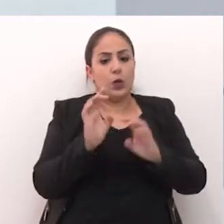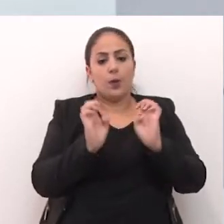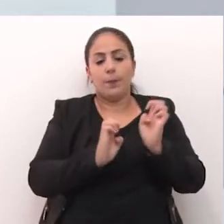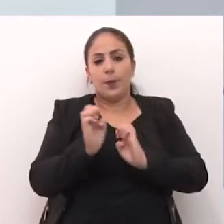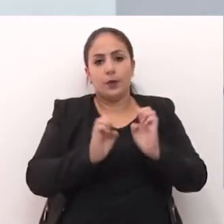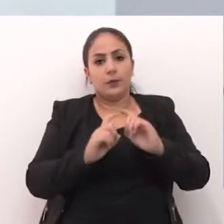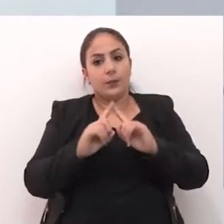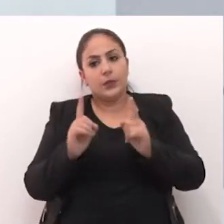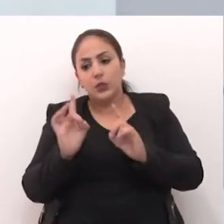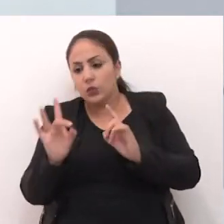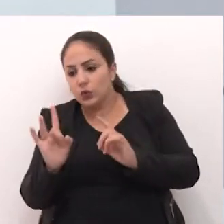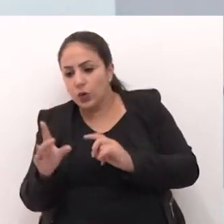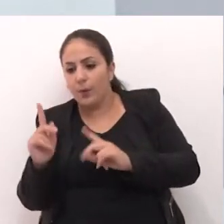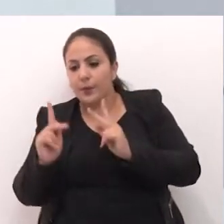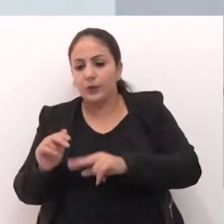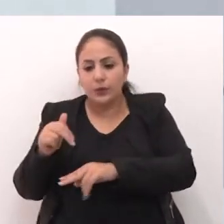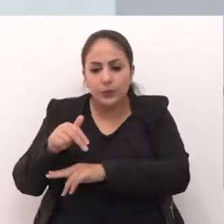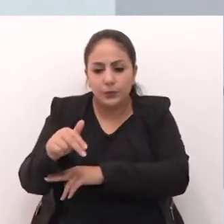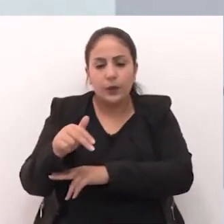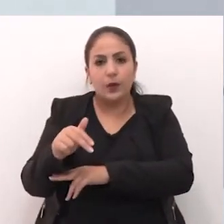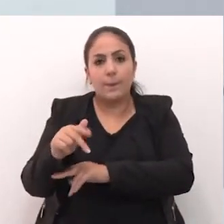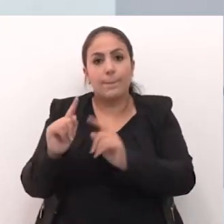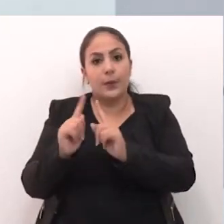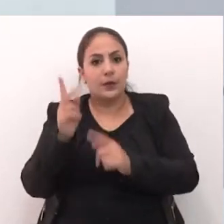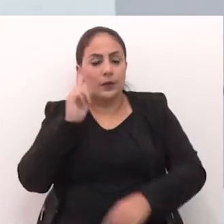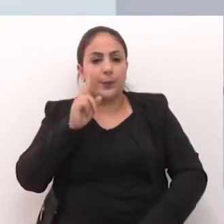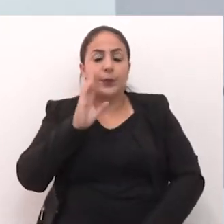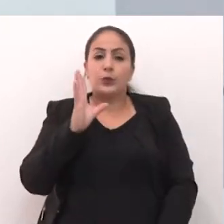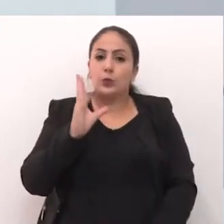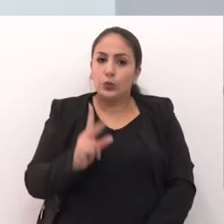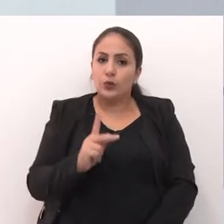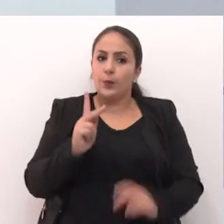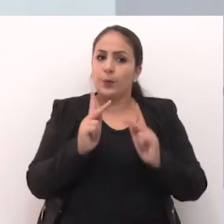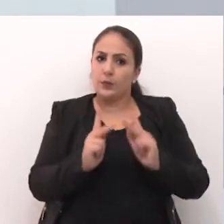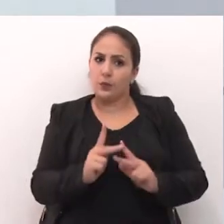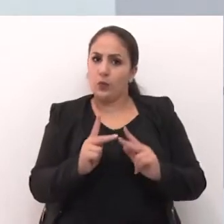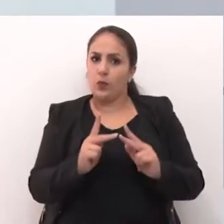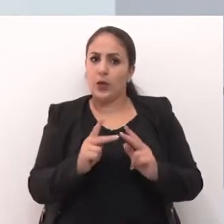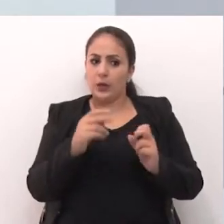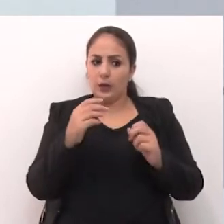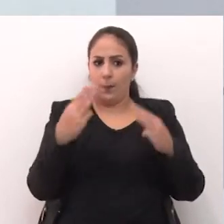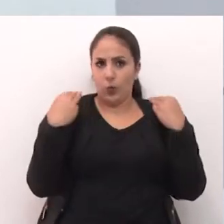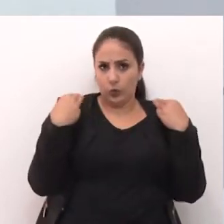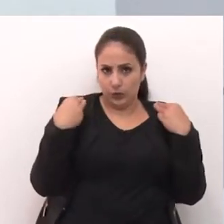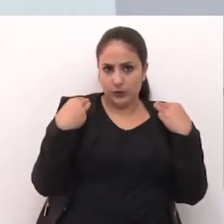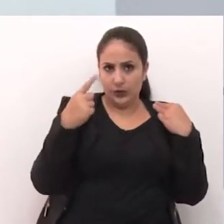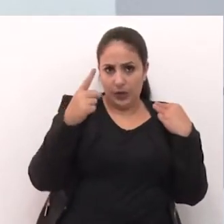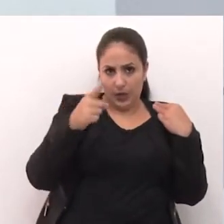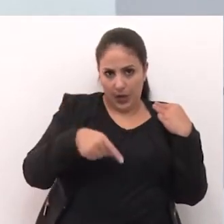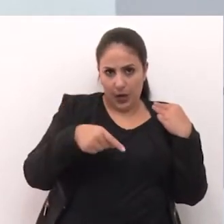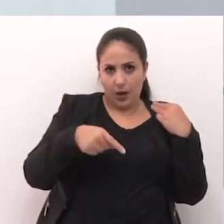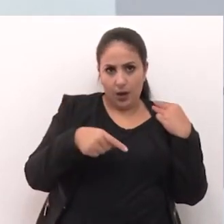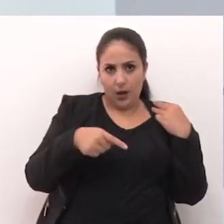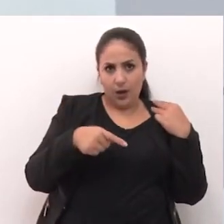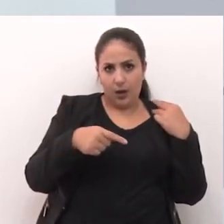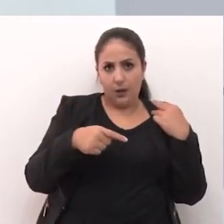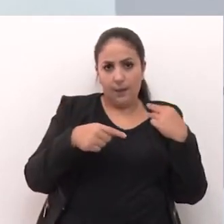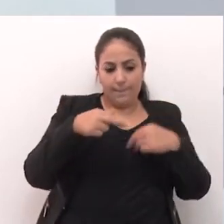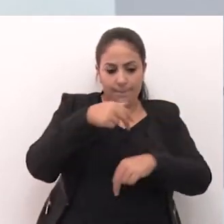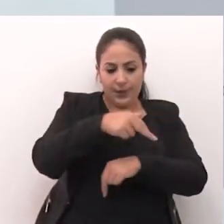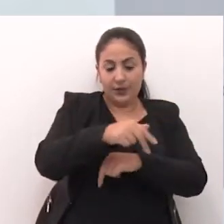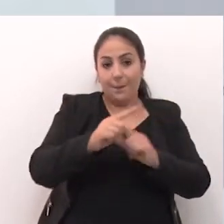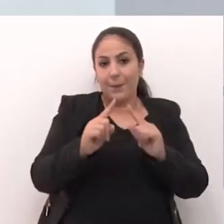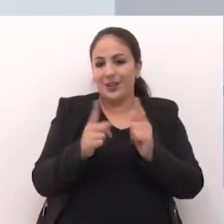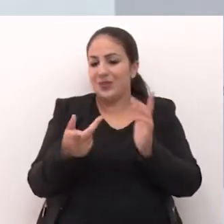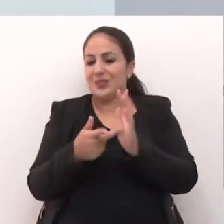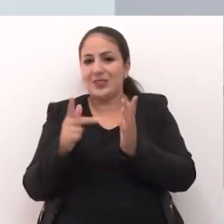somente o empresário, mas não somente o pedestre, lembrando sempre que todo motorista ele é pedestre e nem todo pedestre ele é um motorista no veículo. Então a gente tem que